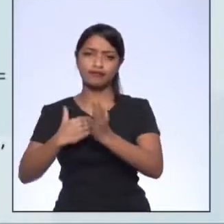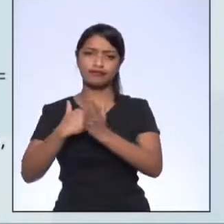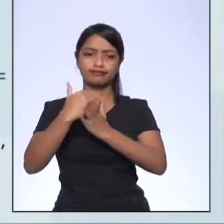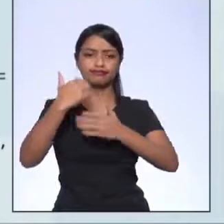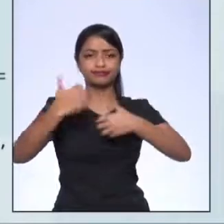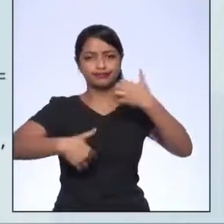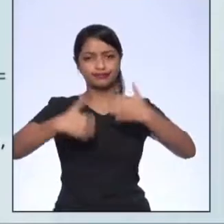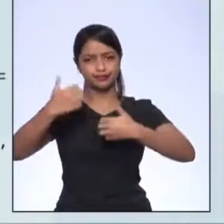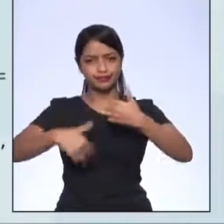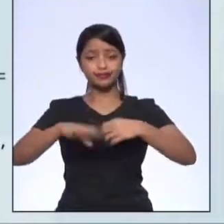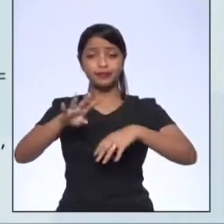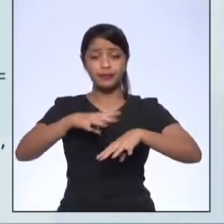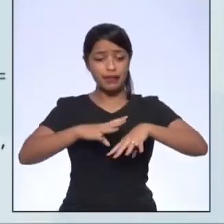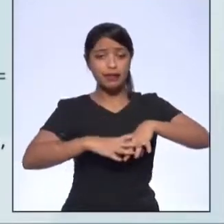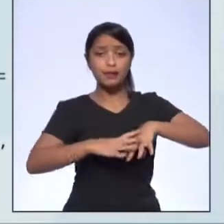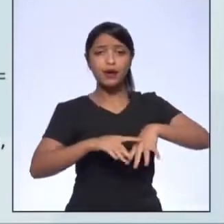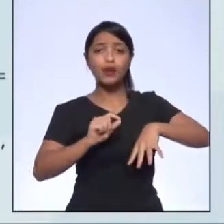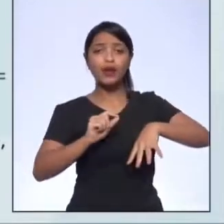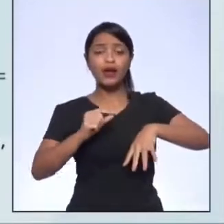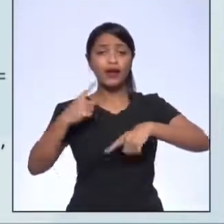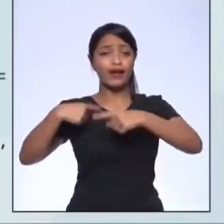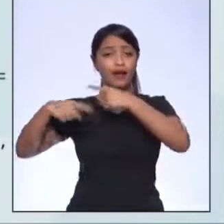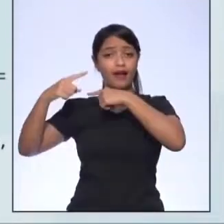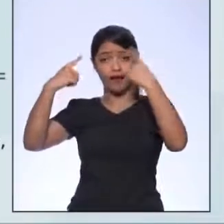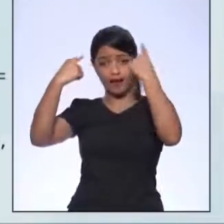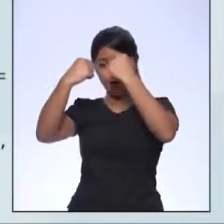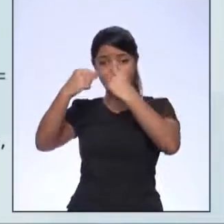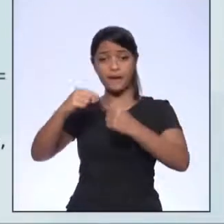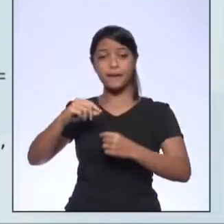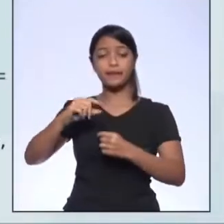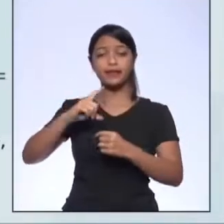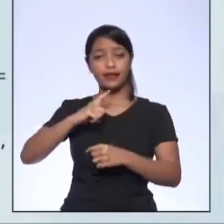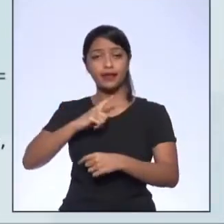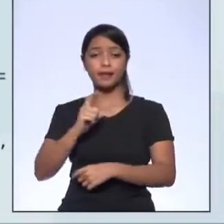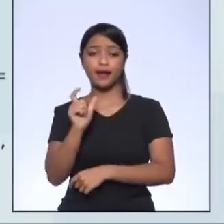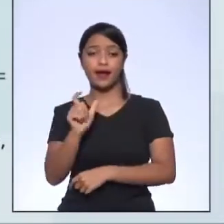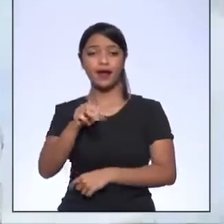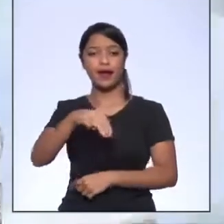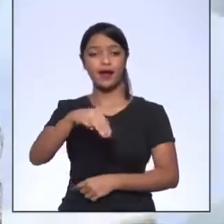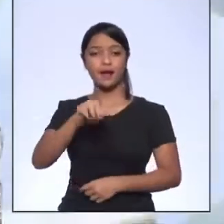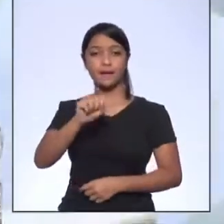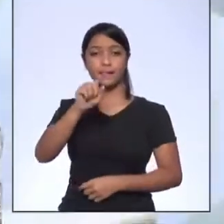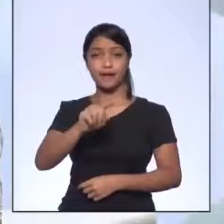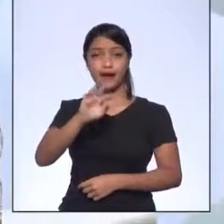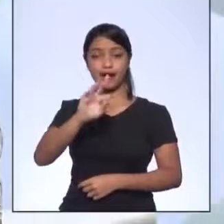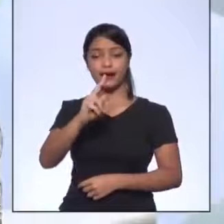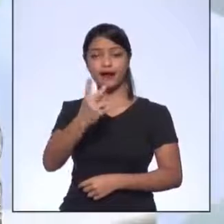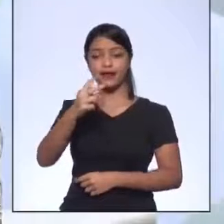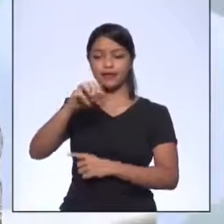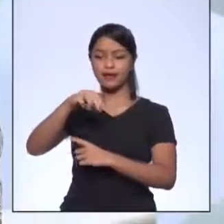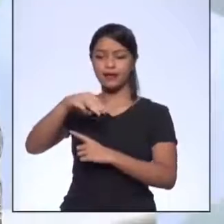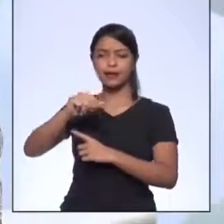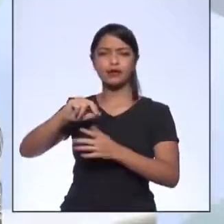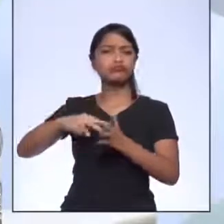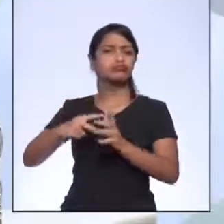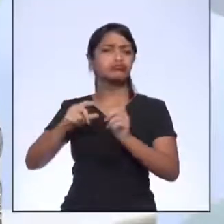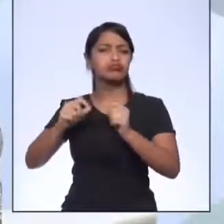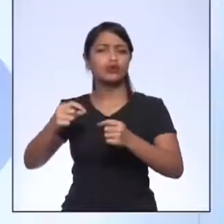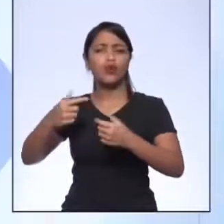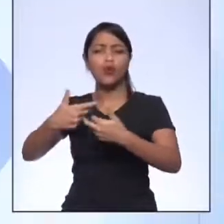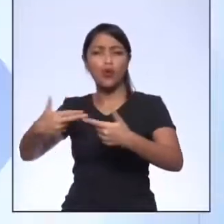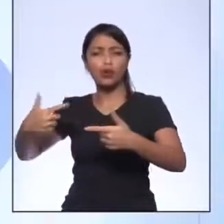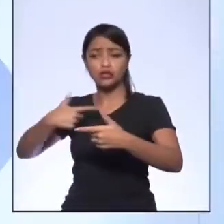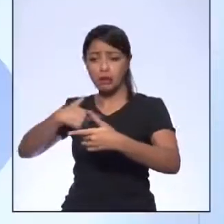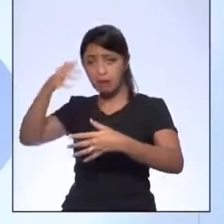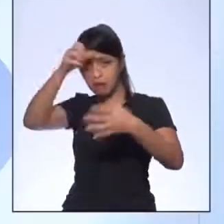matema, que significa compreensão, explicação e o conjunto das coisas apreendidas. Muito